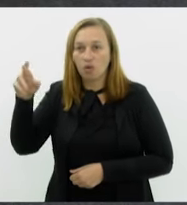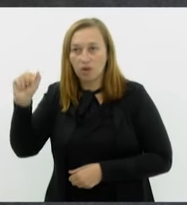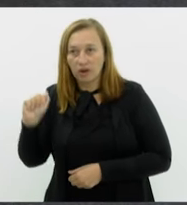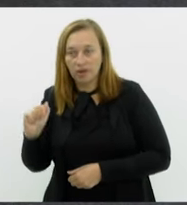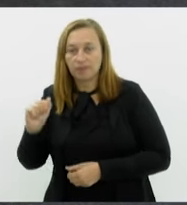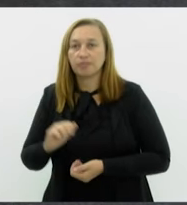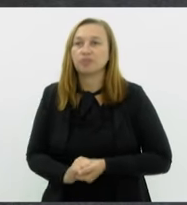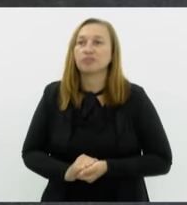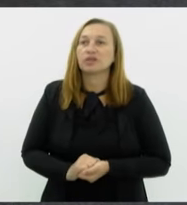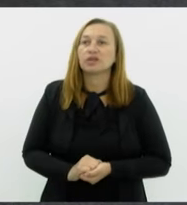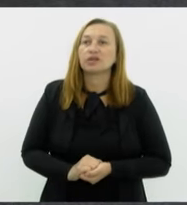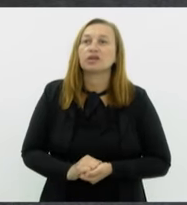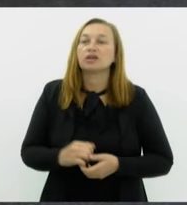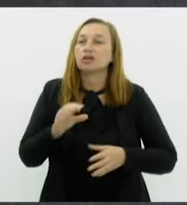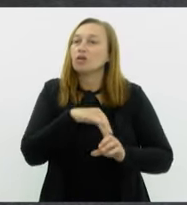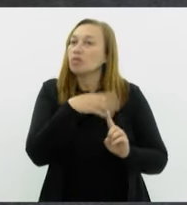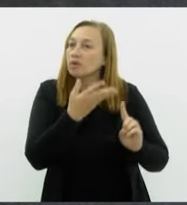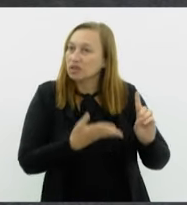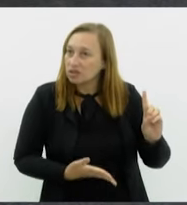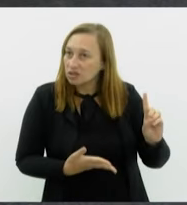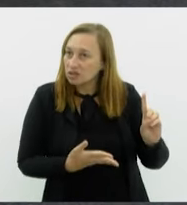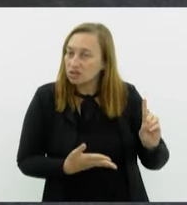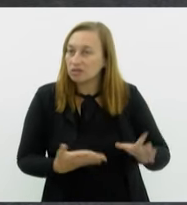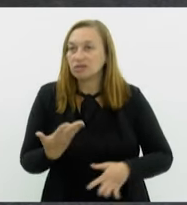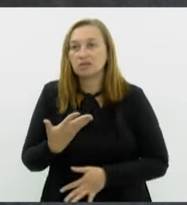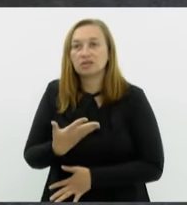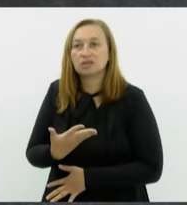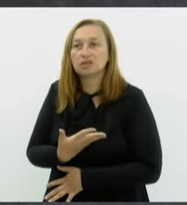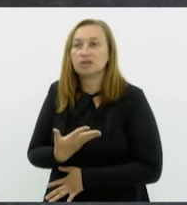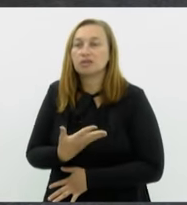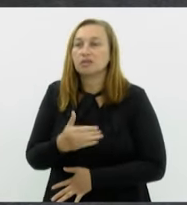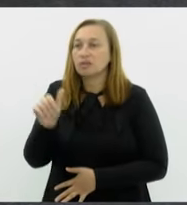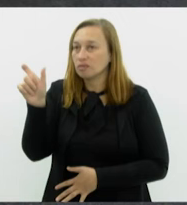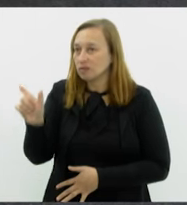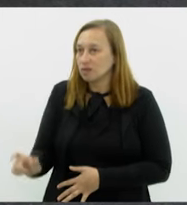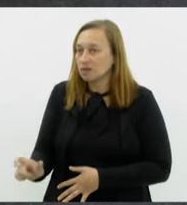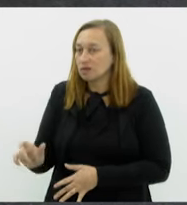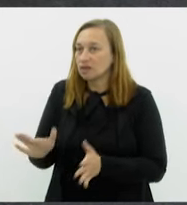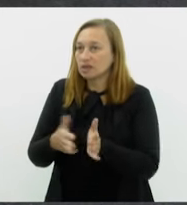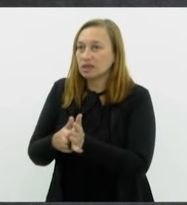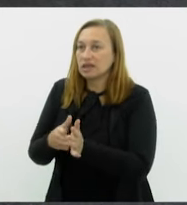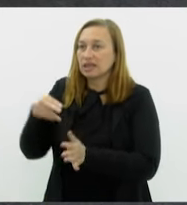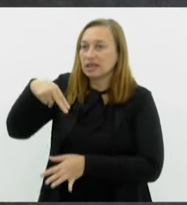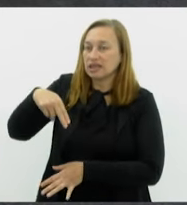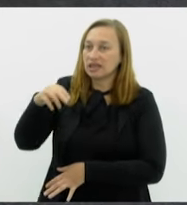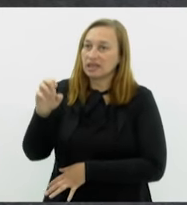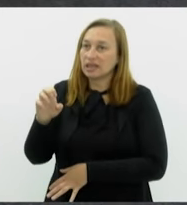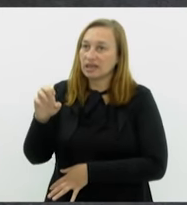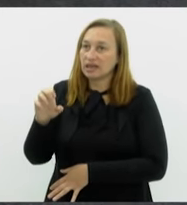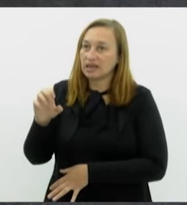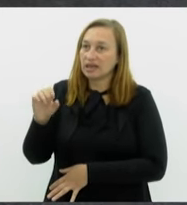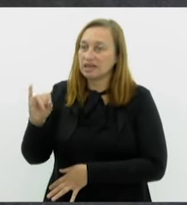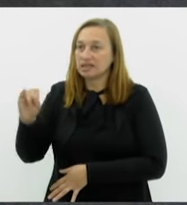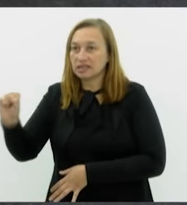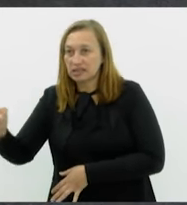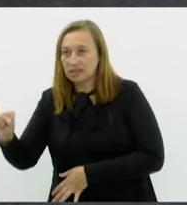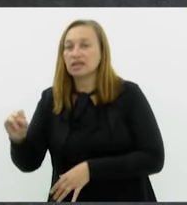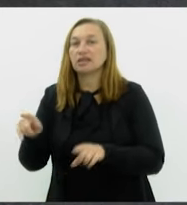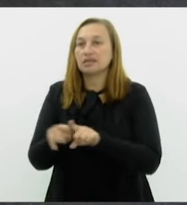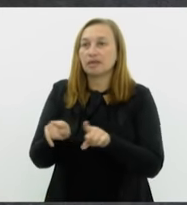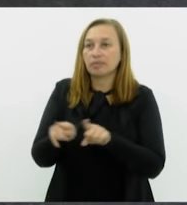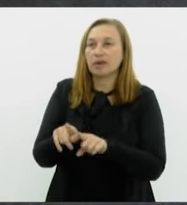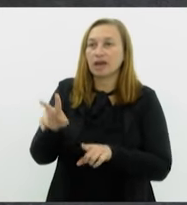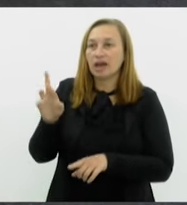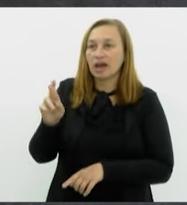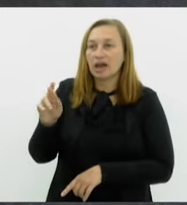E prestará homenagem à nossa querida sambista Leci Brandão e ao rapper